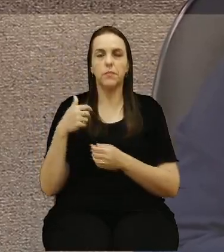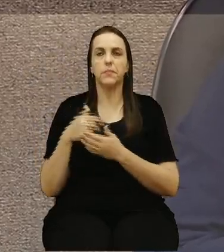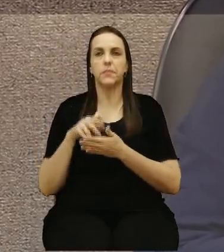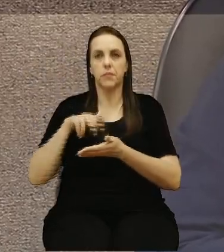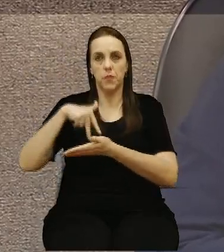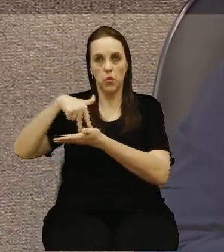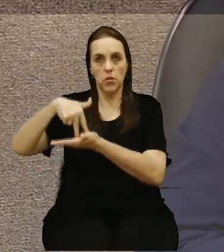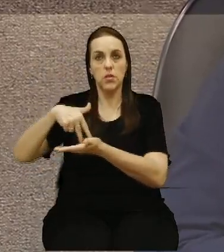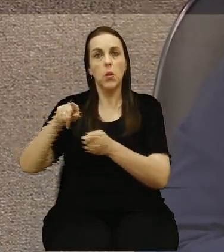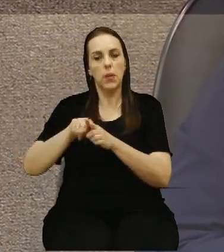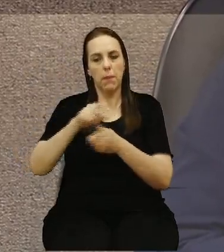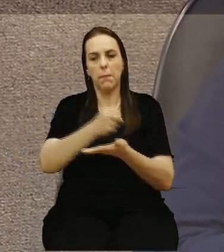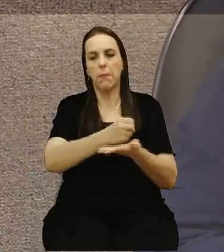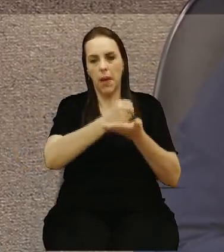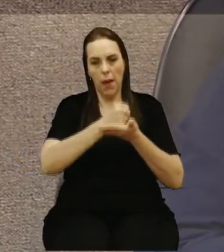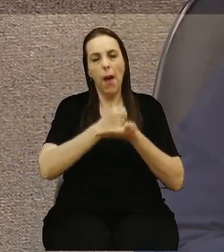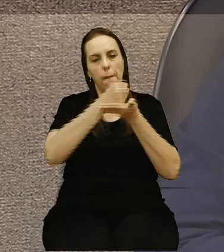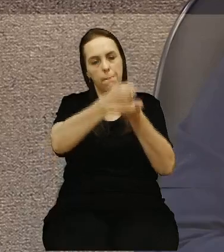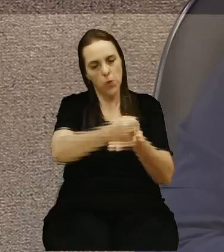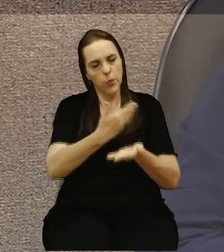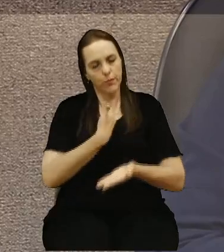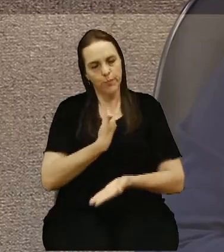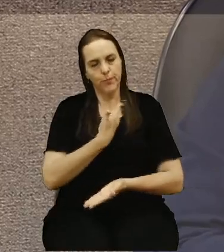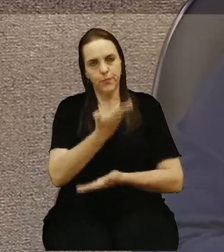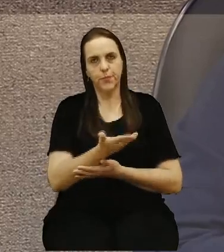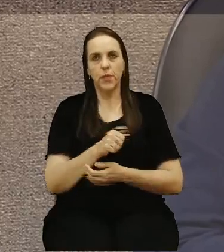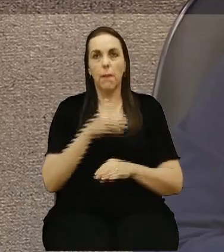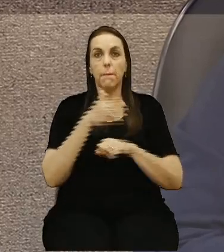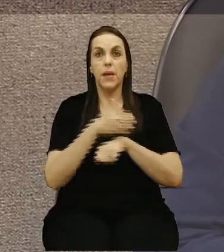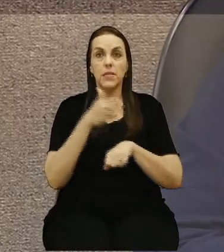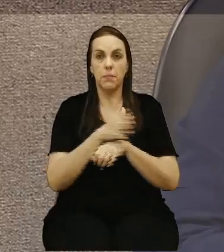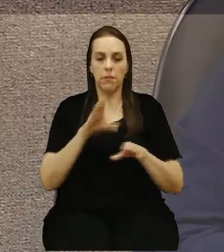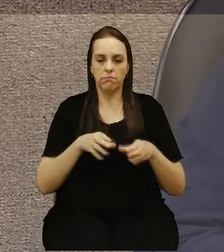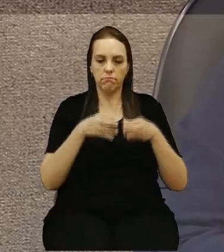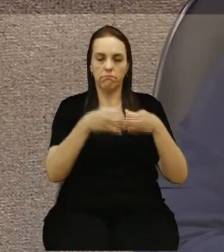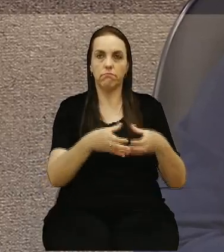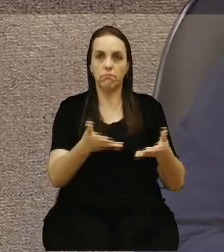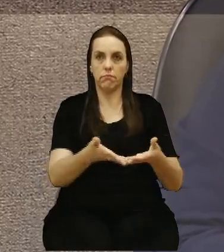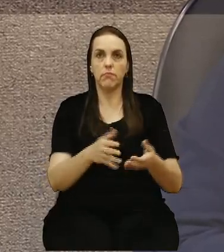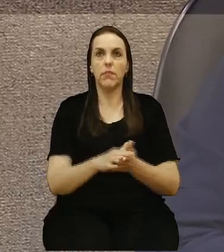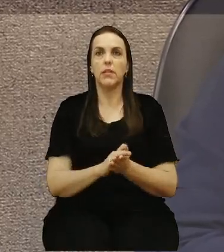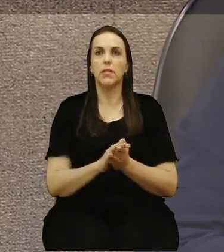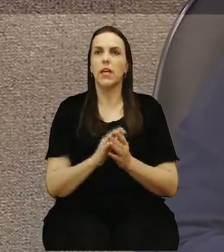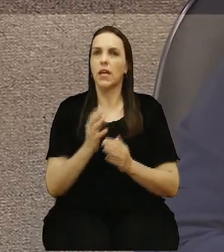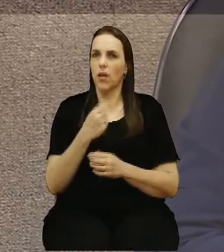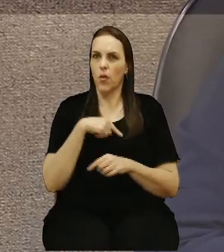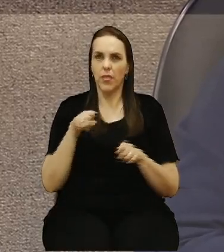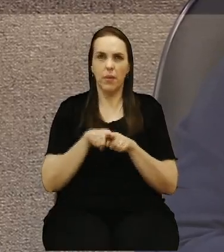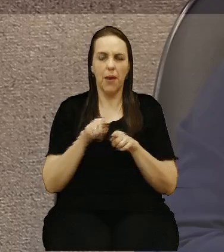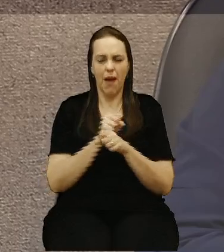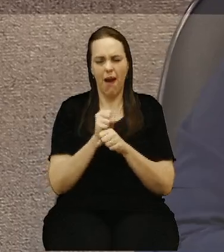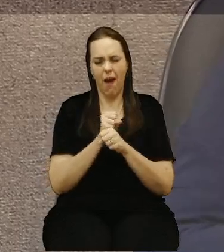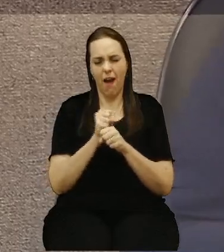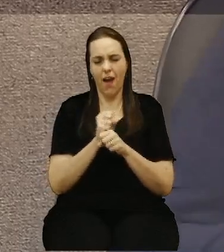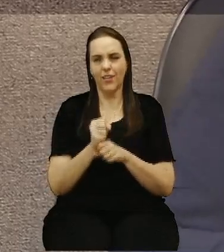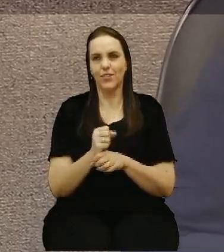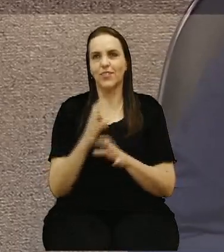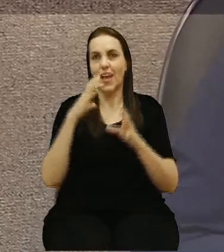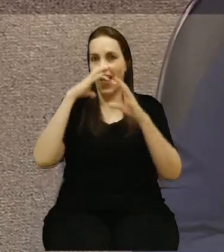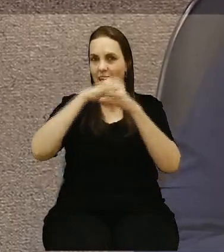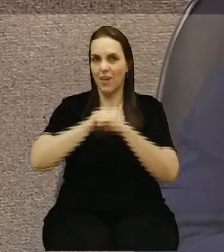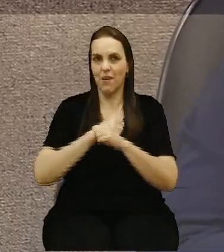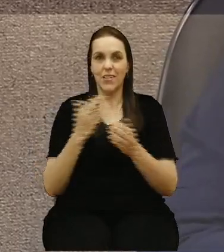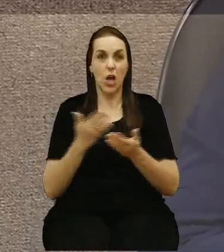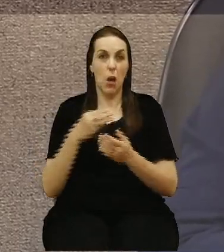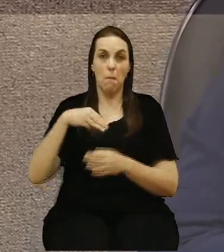com esse vereador também nessa nobre causa, como participante da frente e como alguém que tem pets há muitos anos, né? Não porque está na moda, talvez,